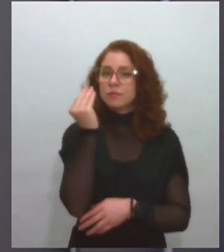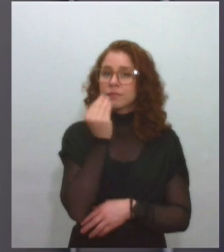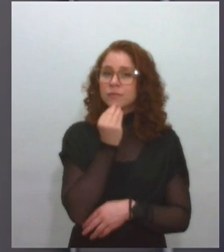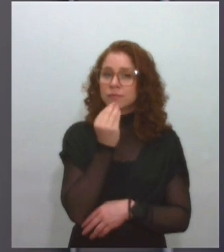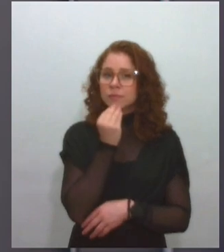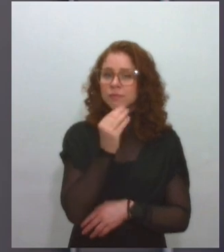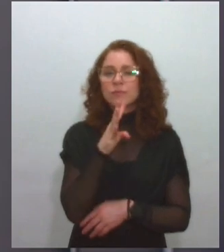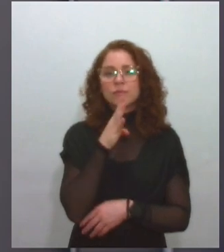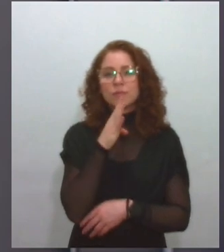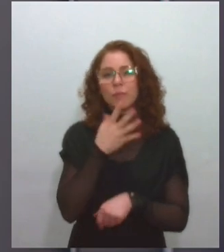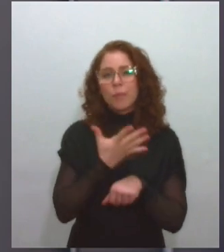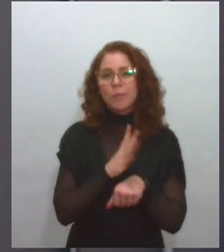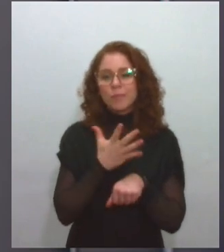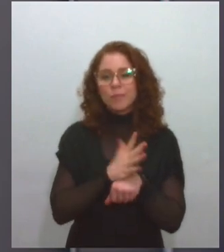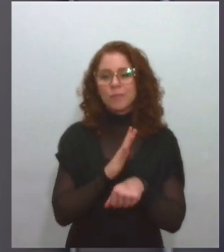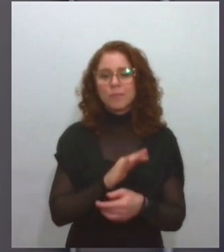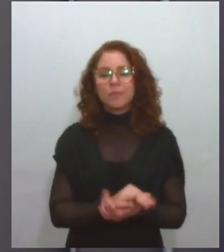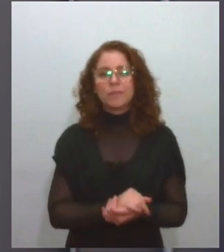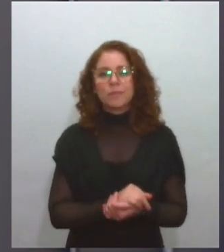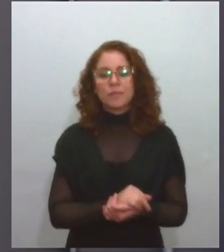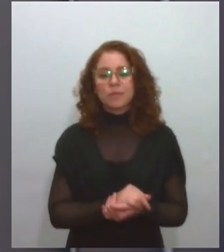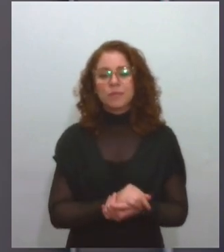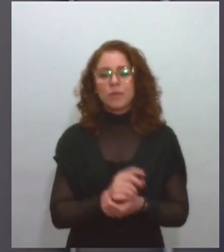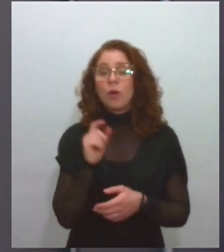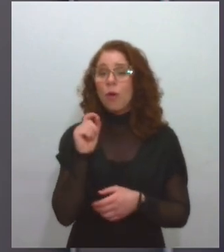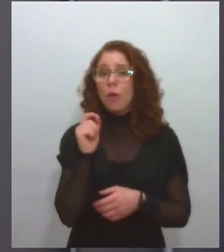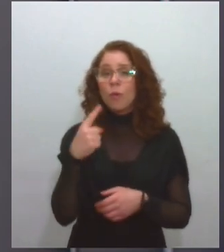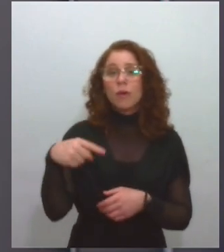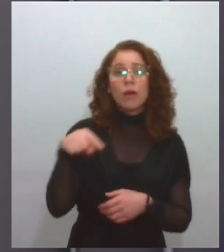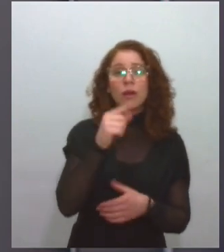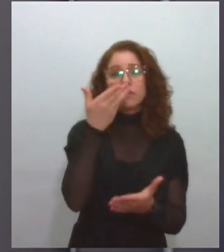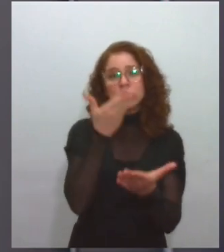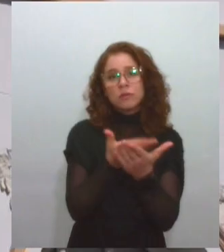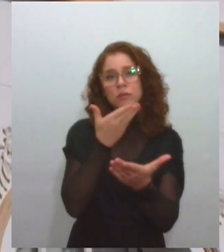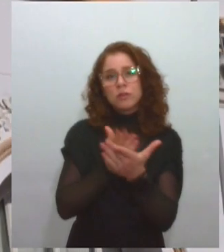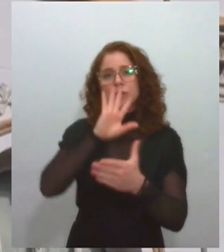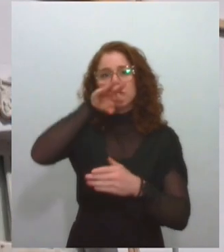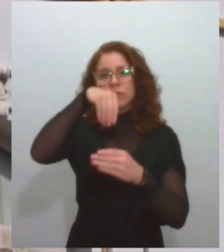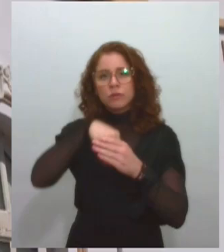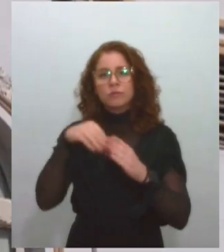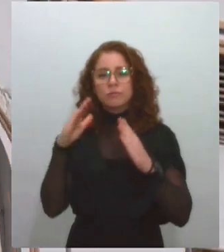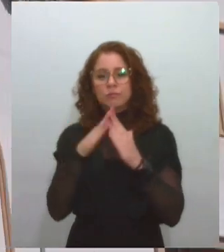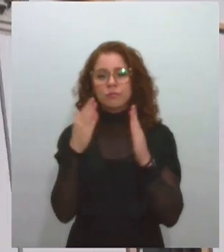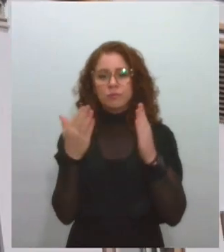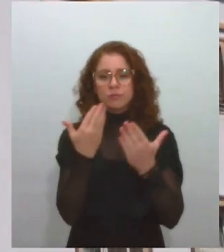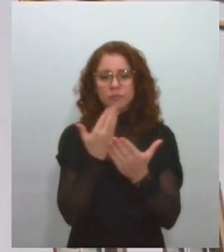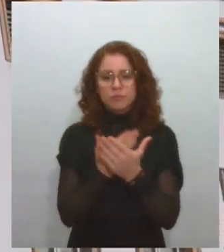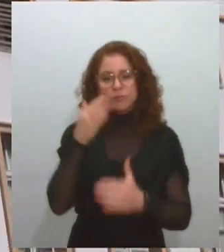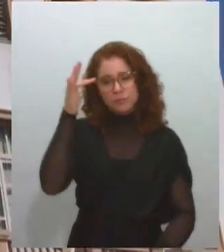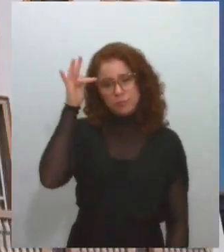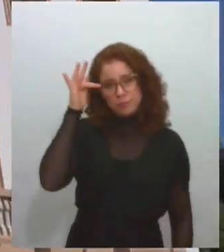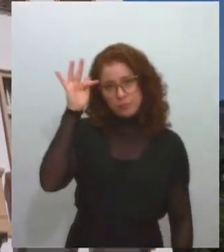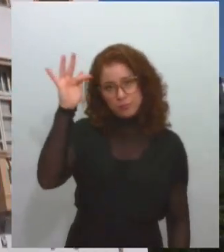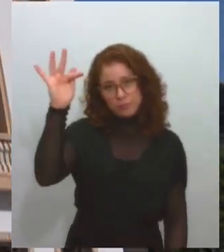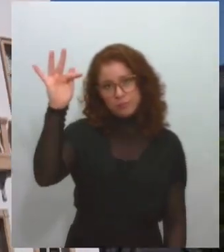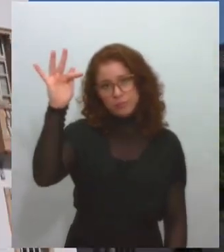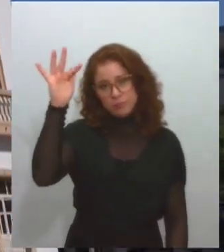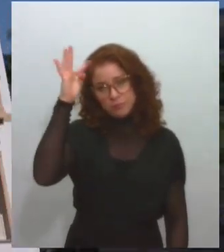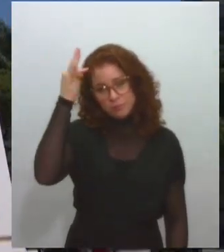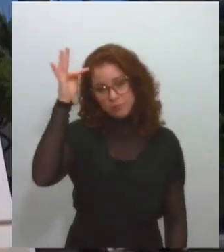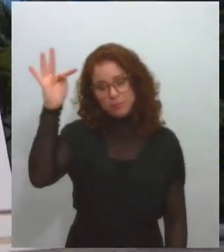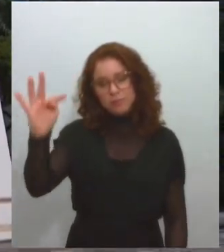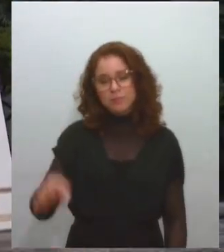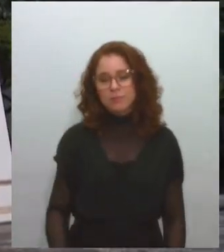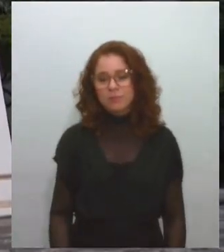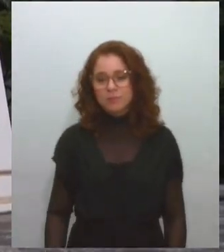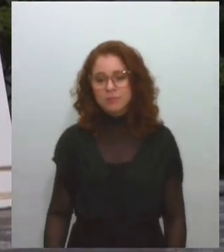prática aquilo que eles vêm estudando na teoria. O ponto de partida para a visita guiada